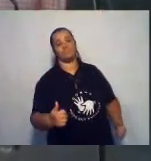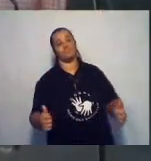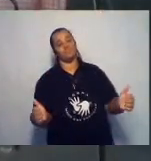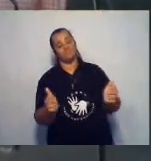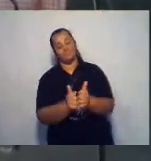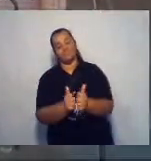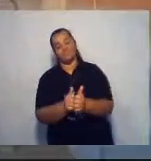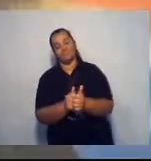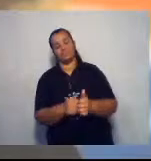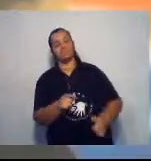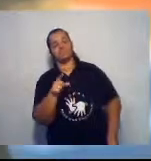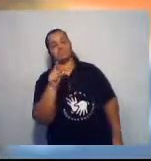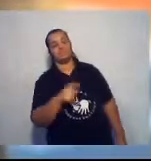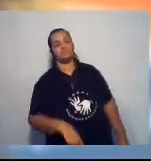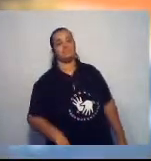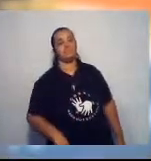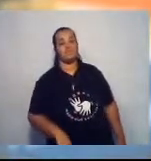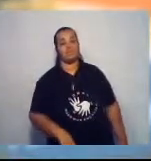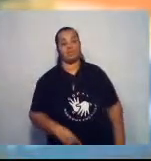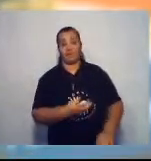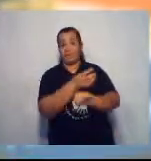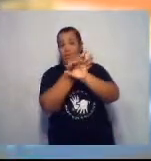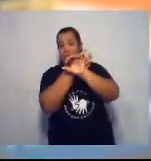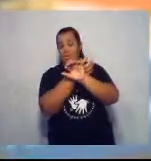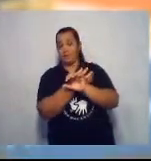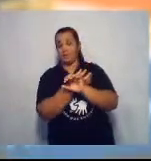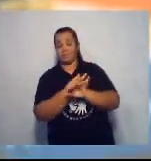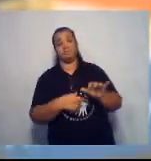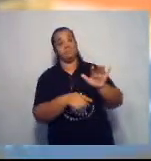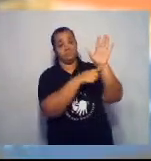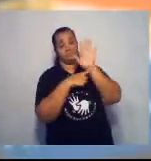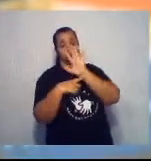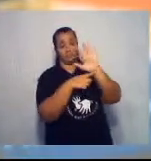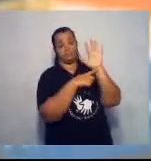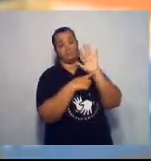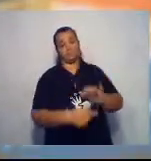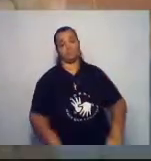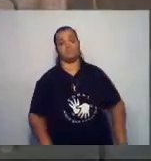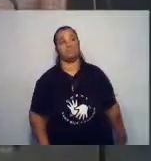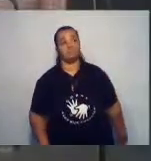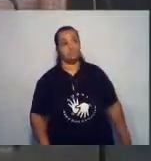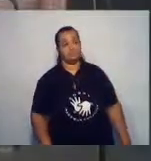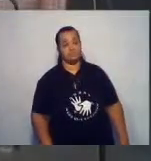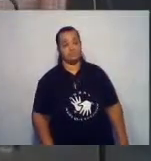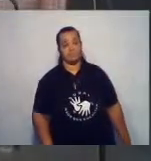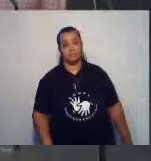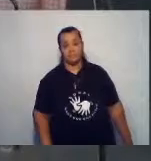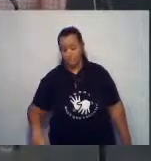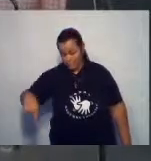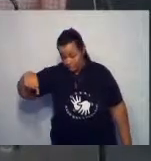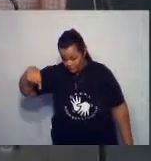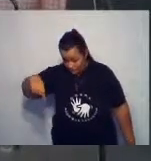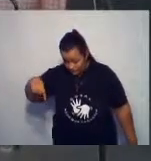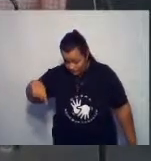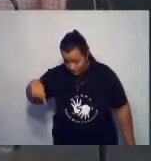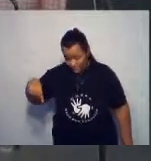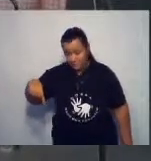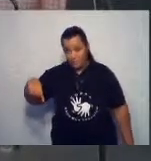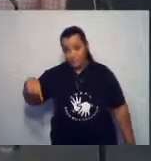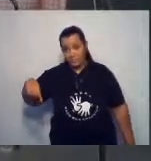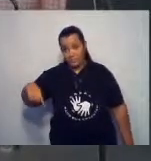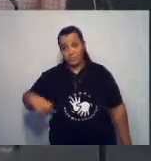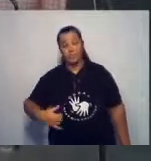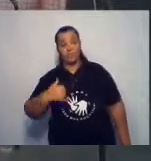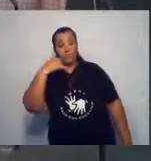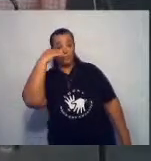live solidária, onde você pode participar ajudando, né, Rafael? Como que faz para o pessoal ajudar? É isso aí. Aí no lugarzinho da